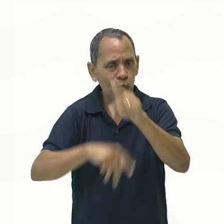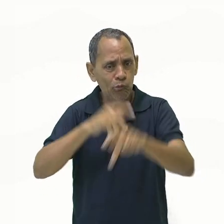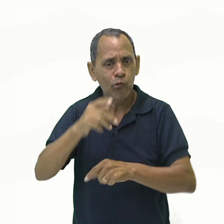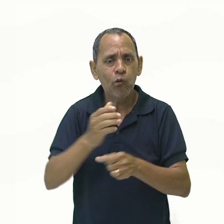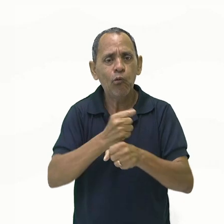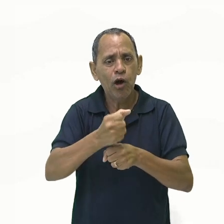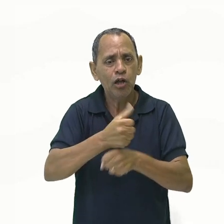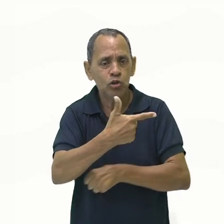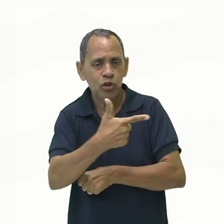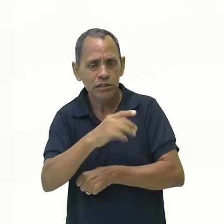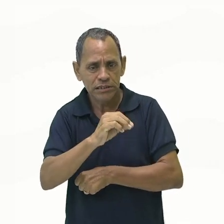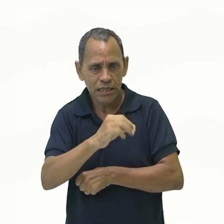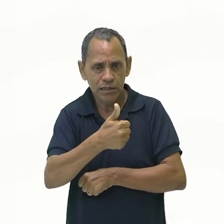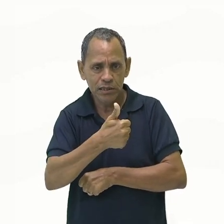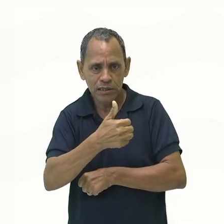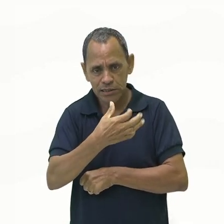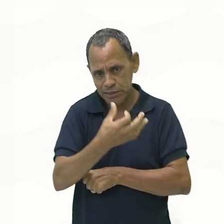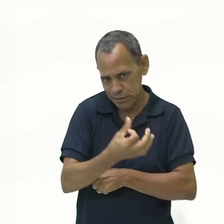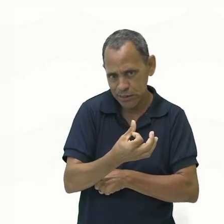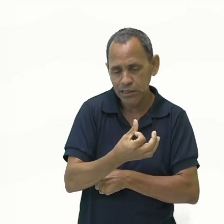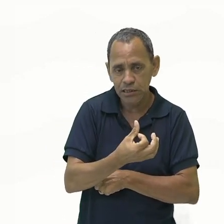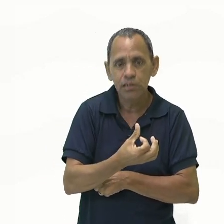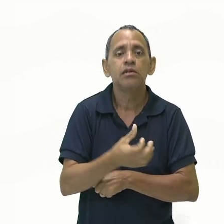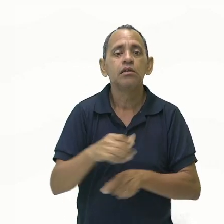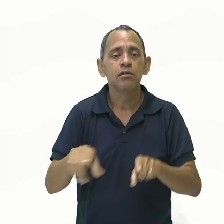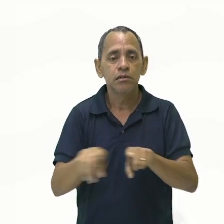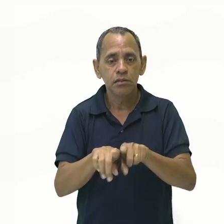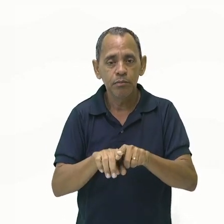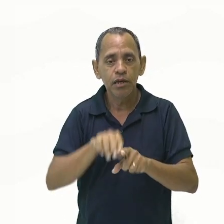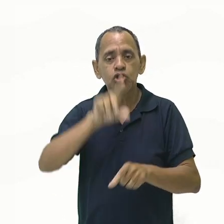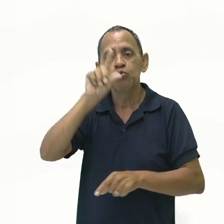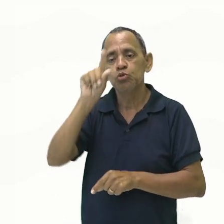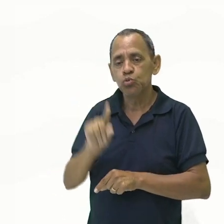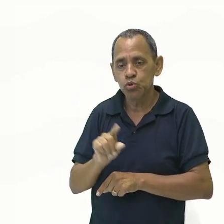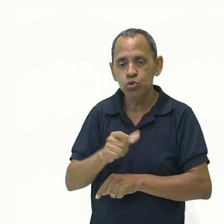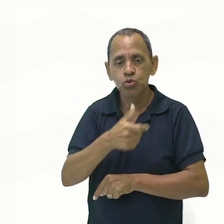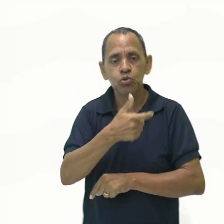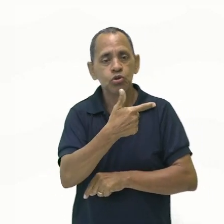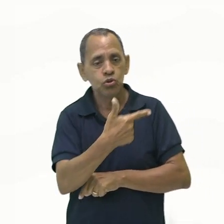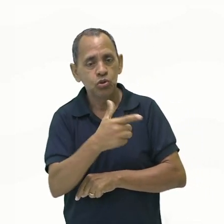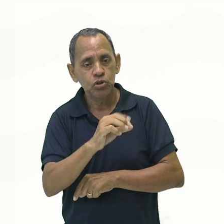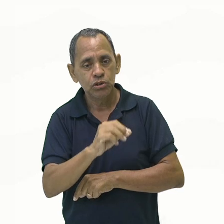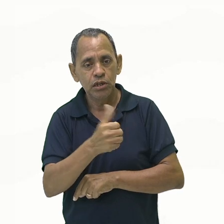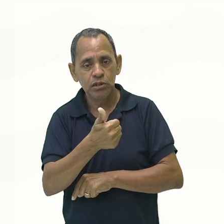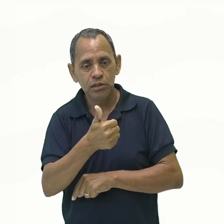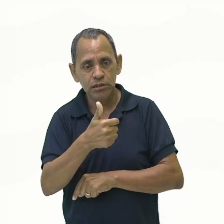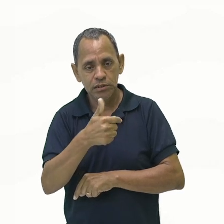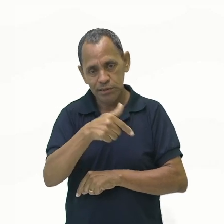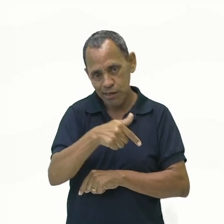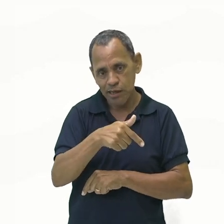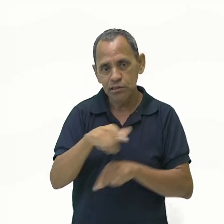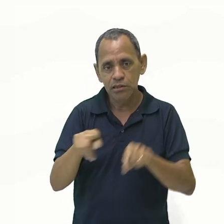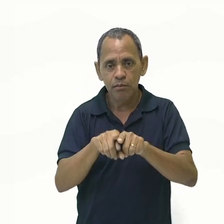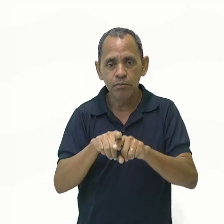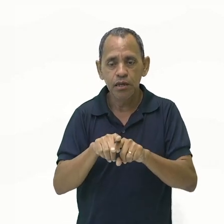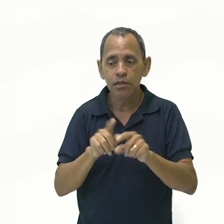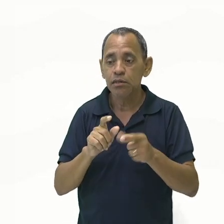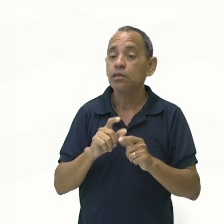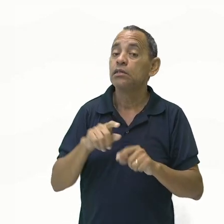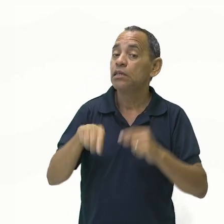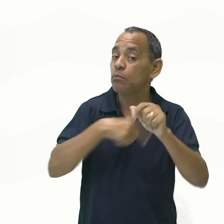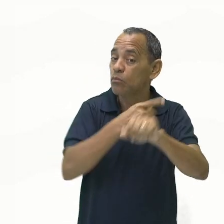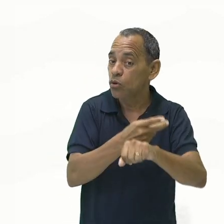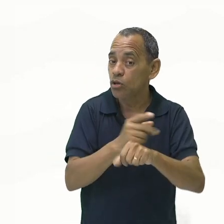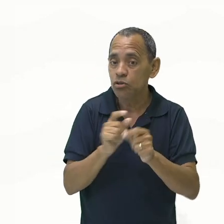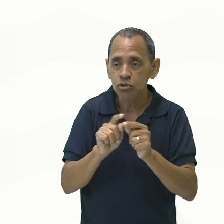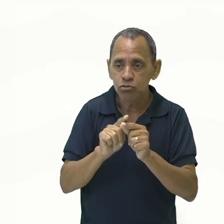era analfabeta, caiu para 28% em 2017 e depois caiu para 27,5% em 2018. Ainda assim,